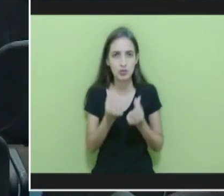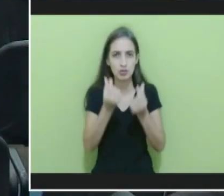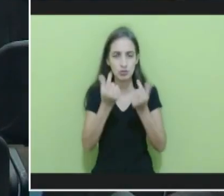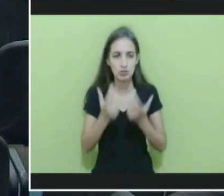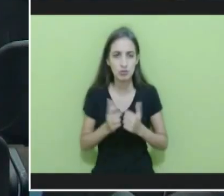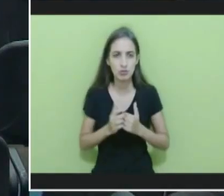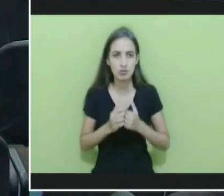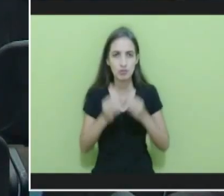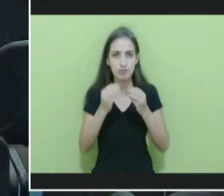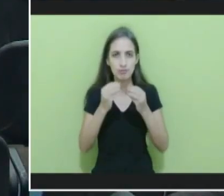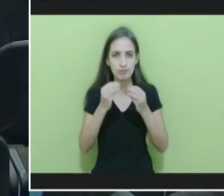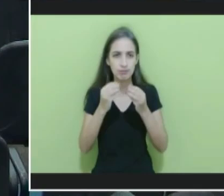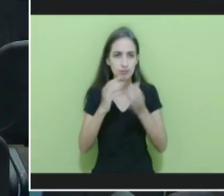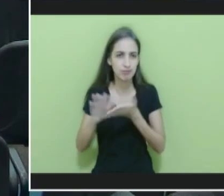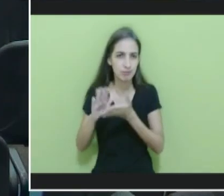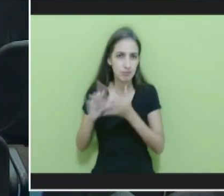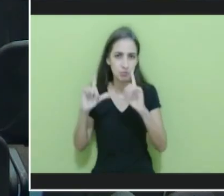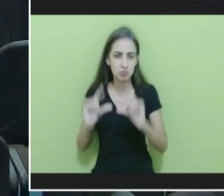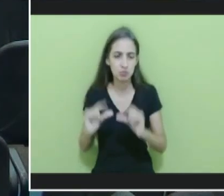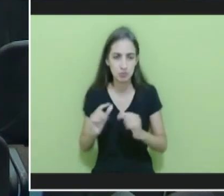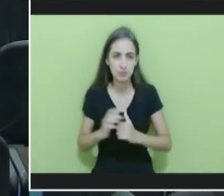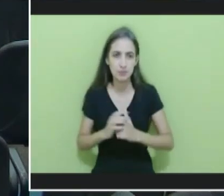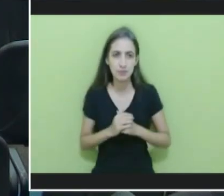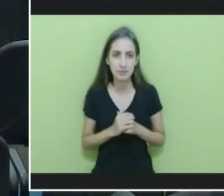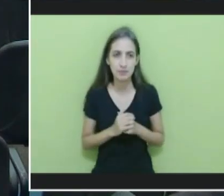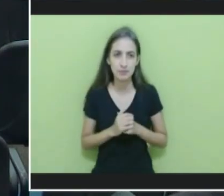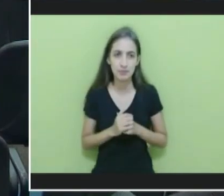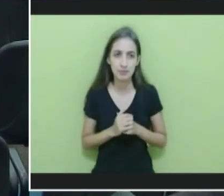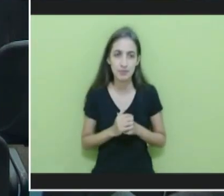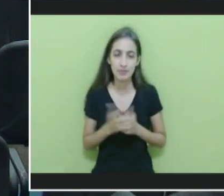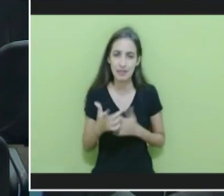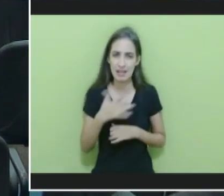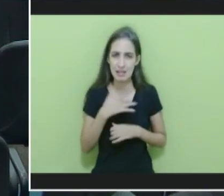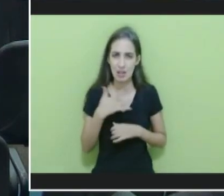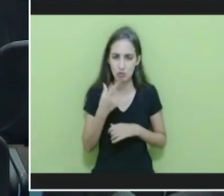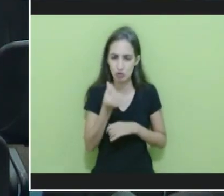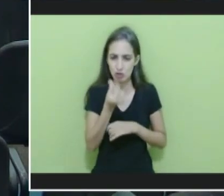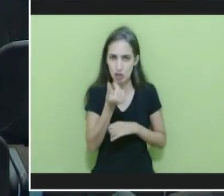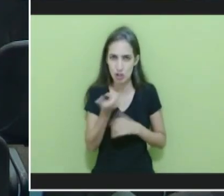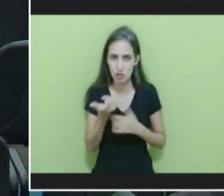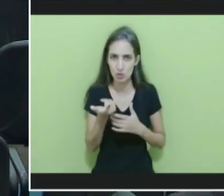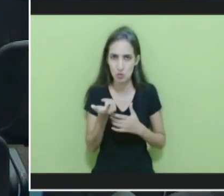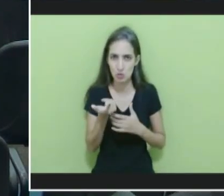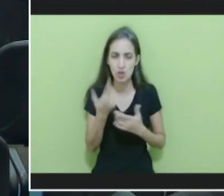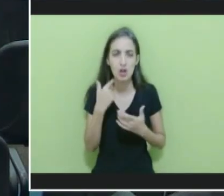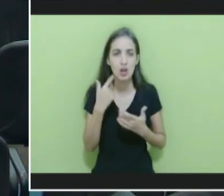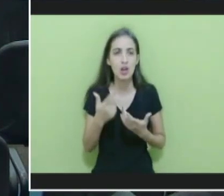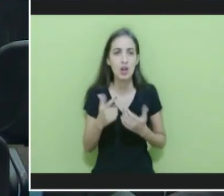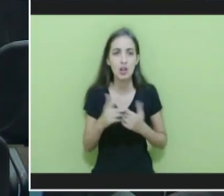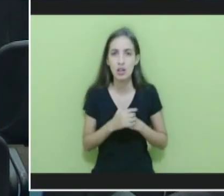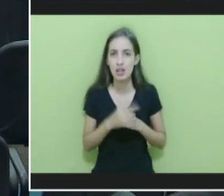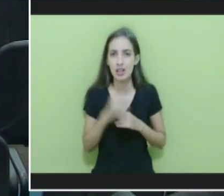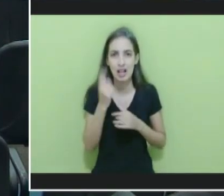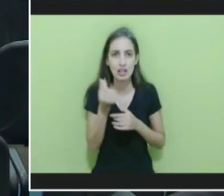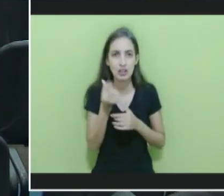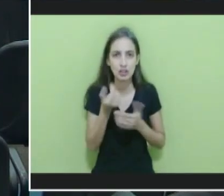Essa saúde financeira não existe mais. Nós não temos nenhum recurso lá